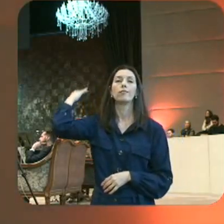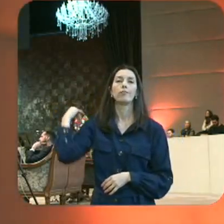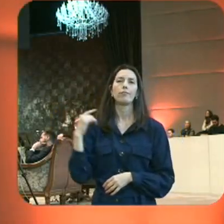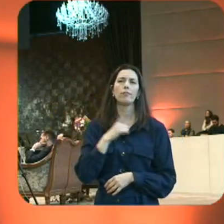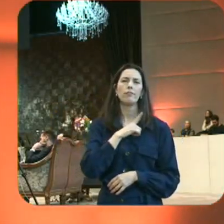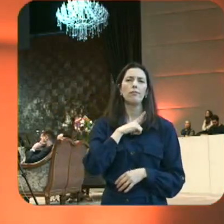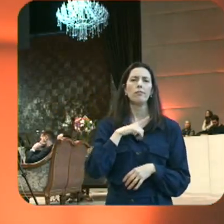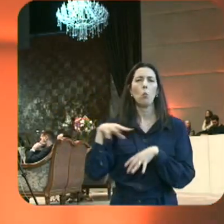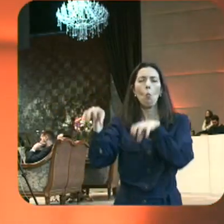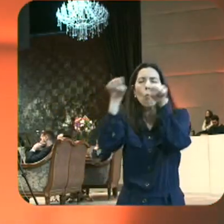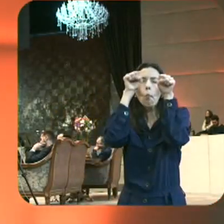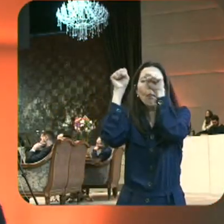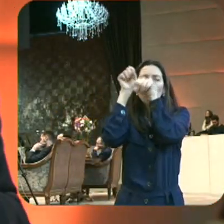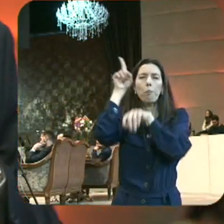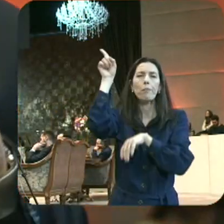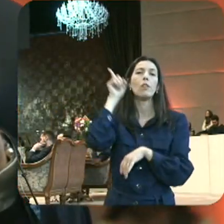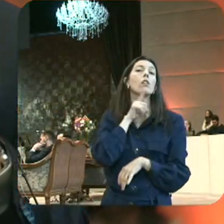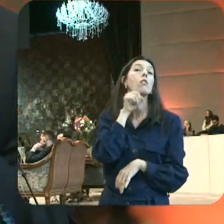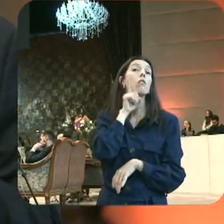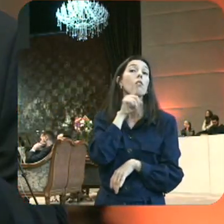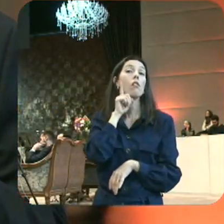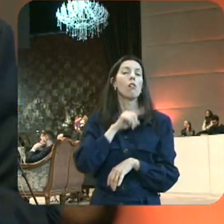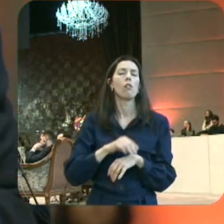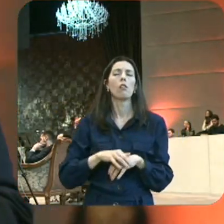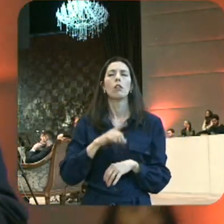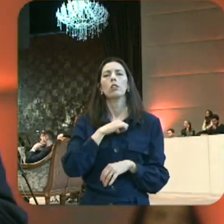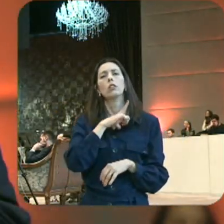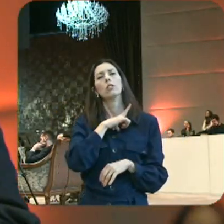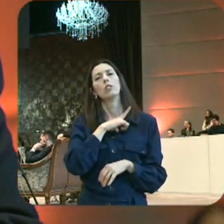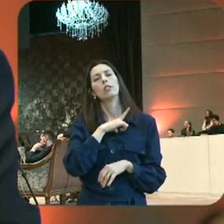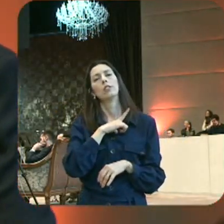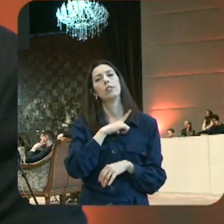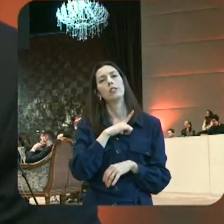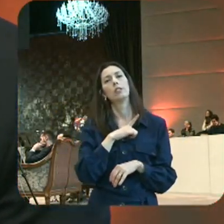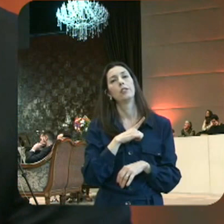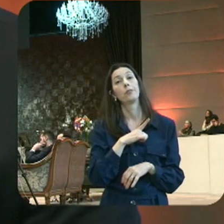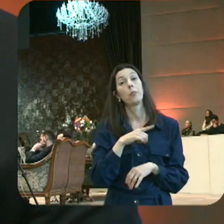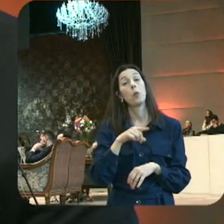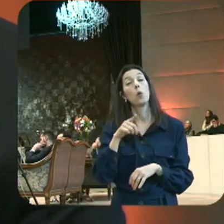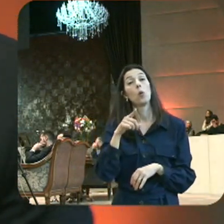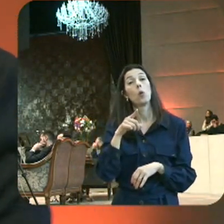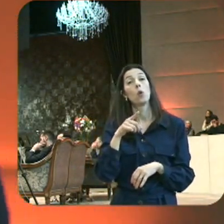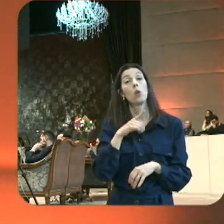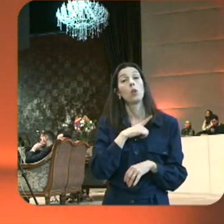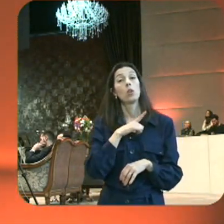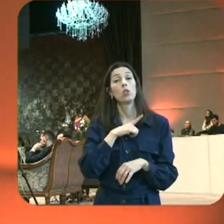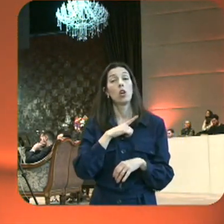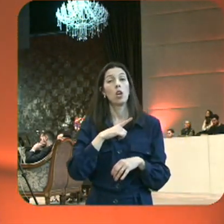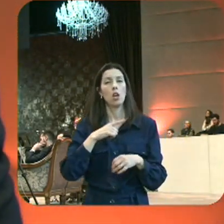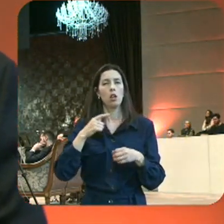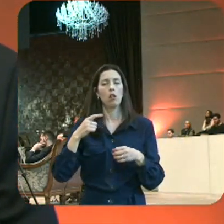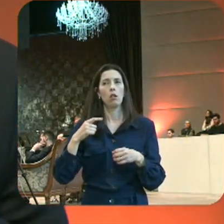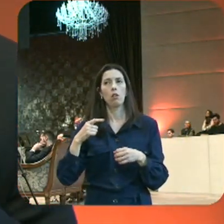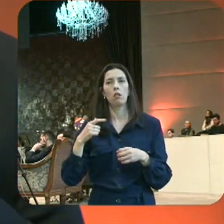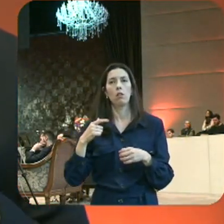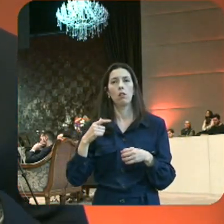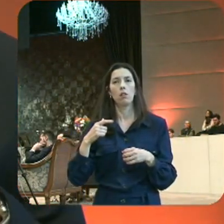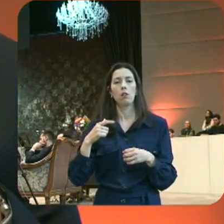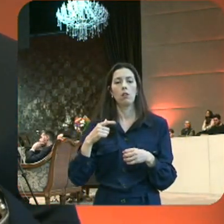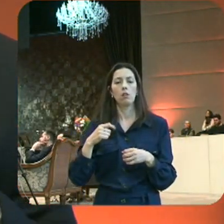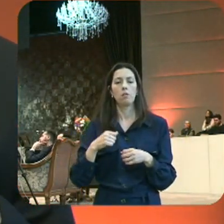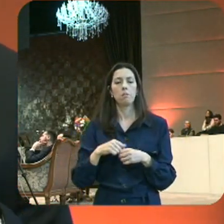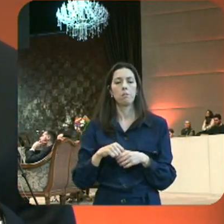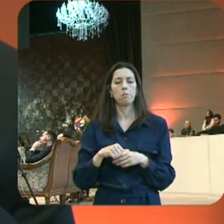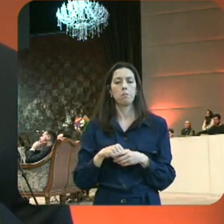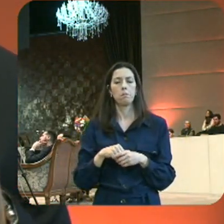de um deserto nos Estados Unidos tinha uma velha bomba, sabe aquelas bombas